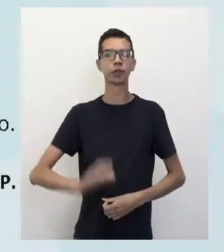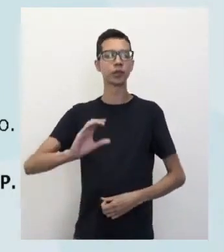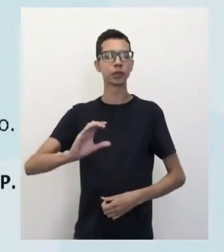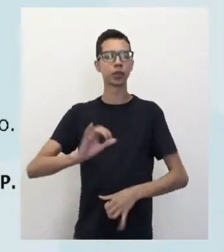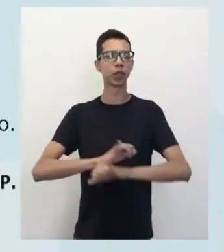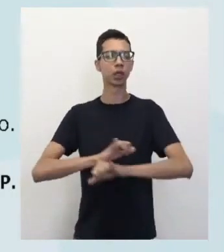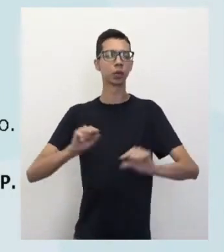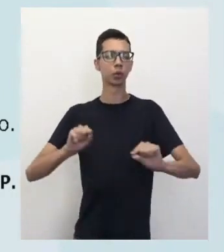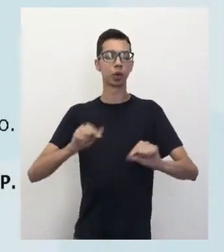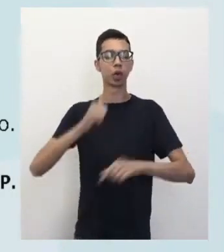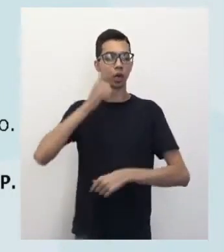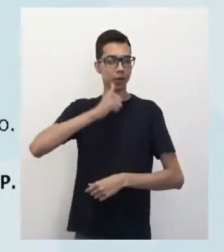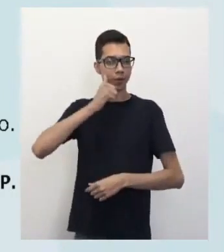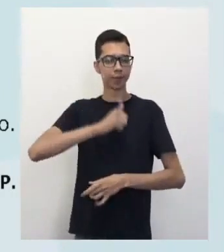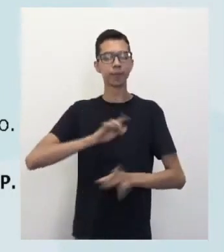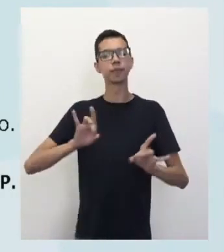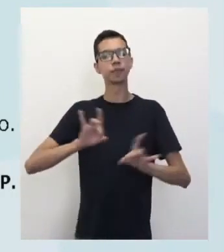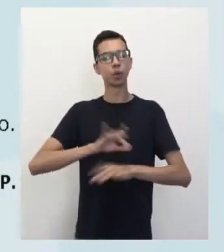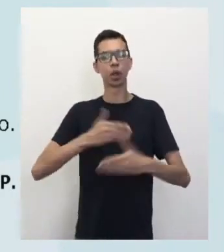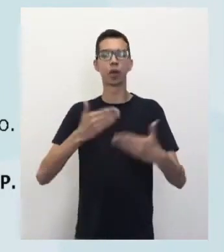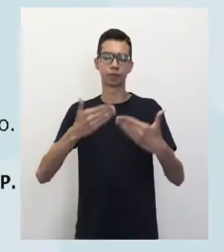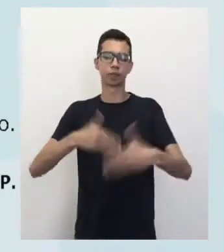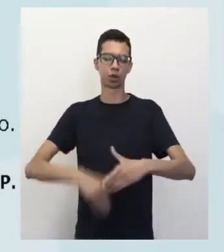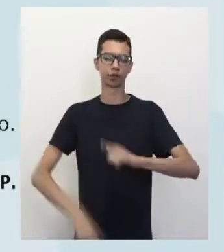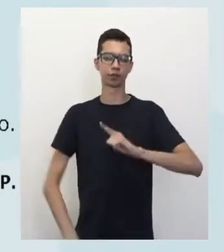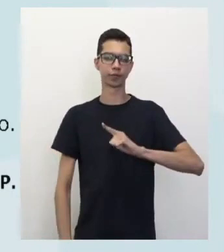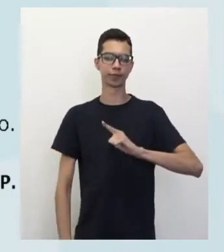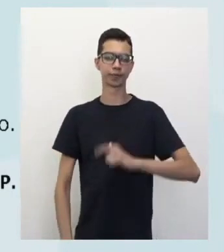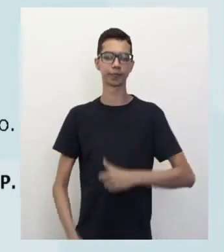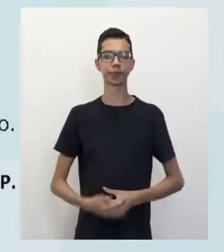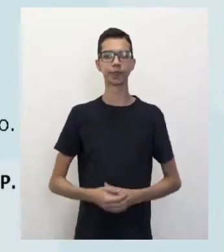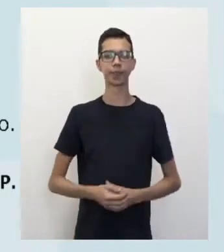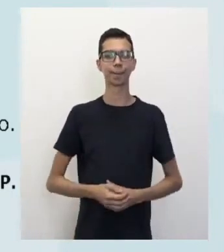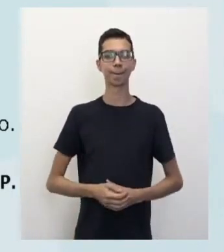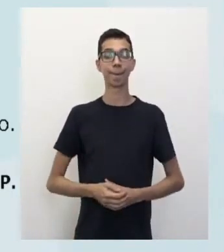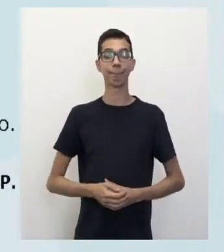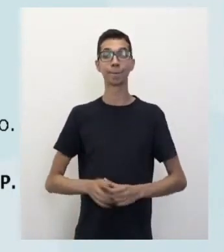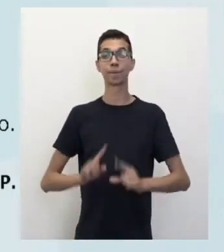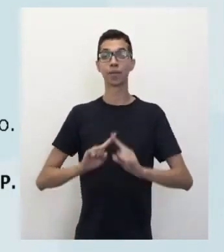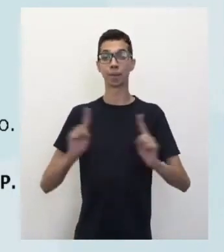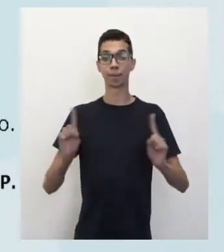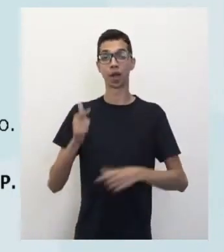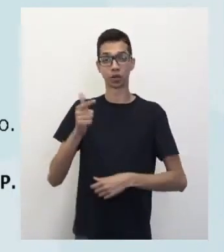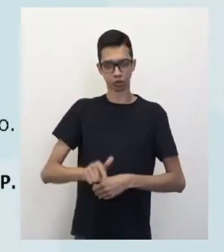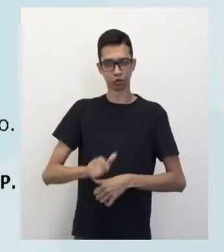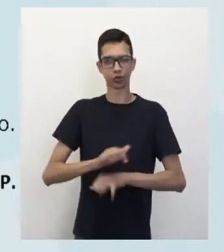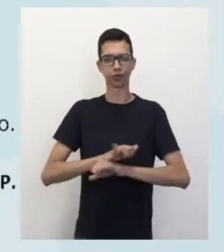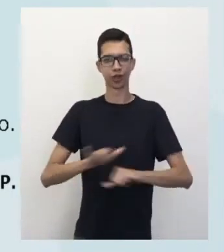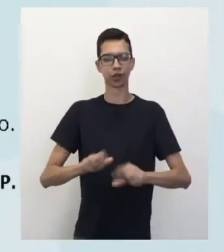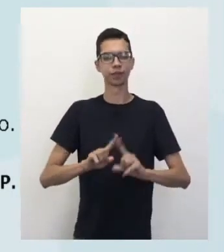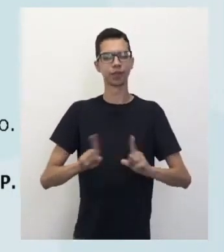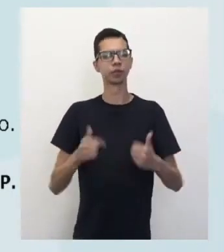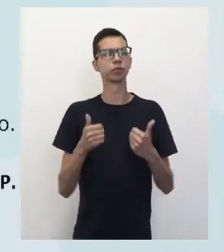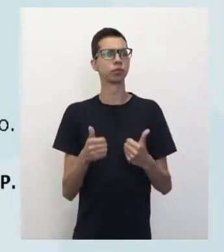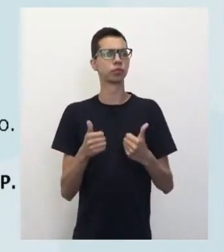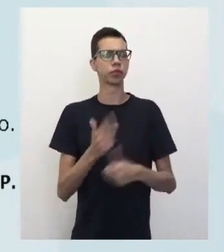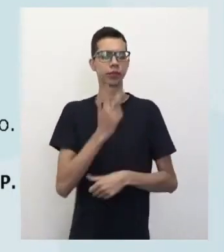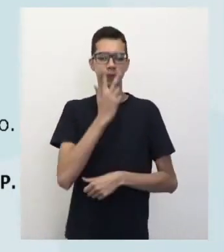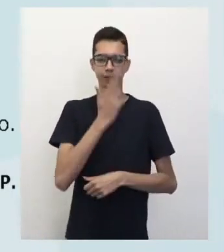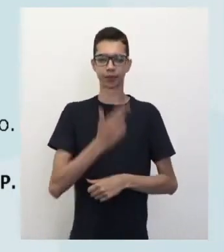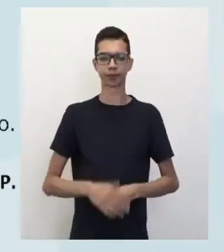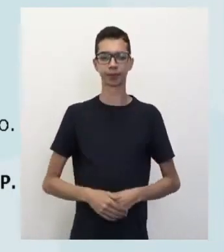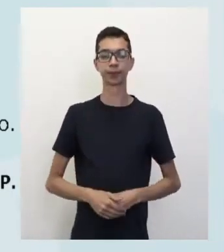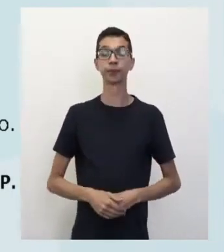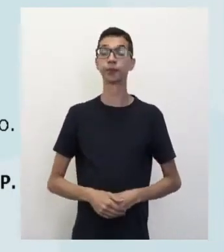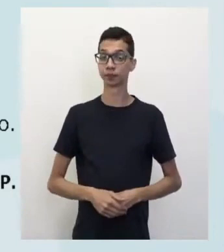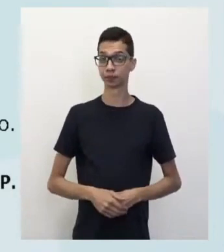ela estava preparada para a prova e... Aí colocou o mas de novo? mas saiu-se muito bem, né? Mas saiu-se muito bem. Pode